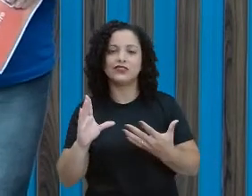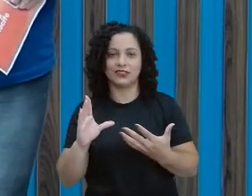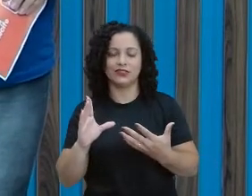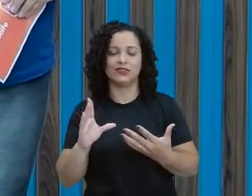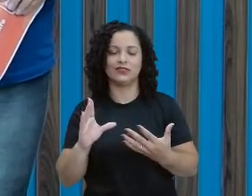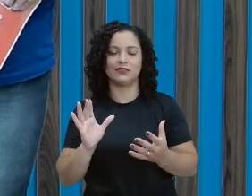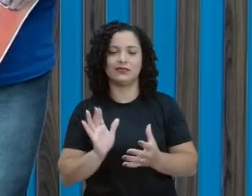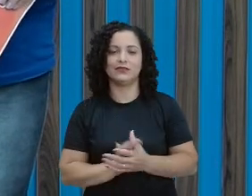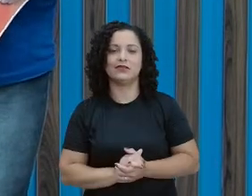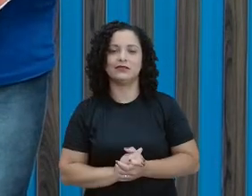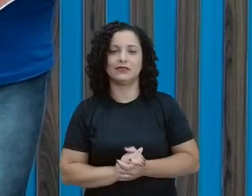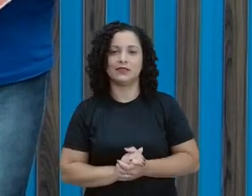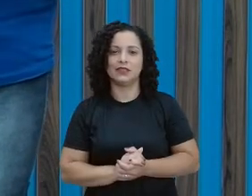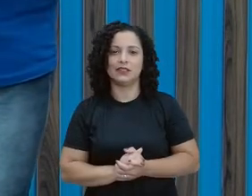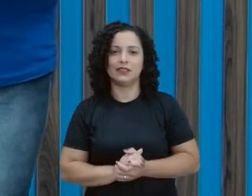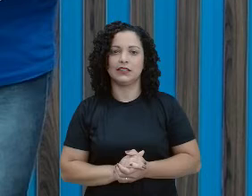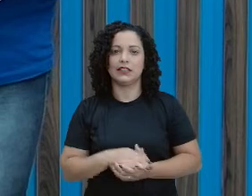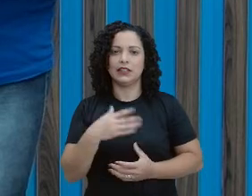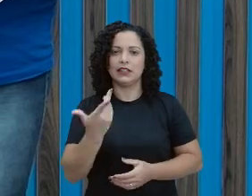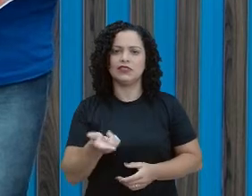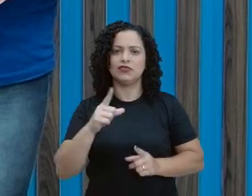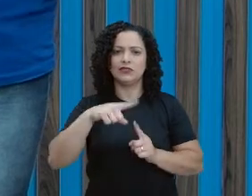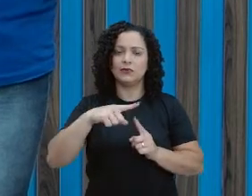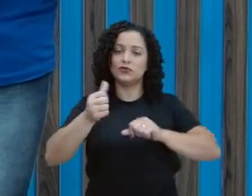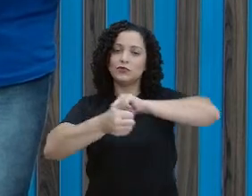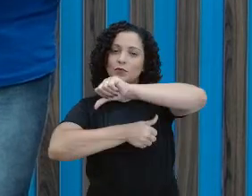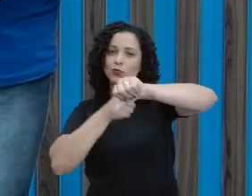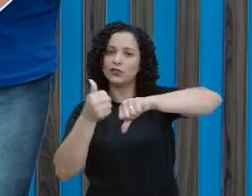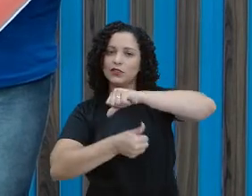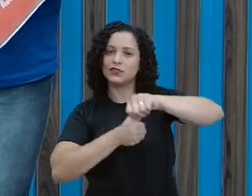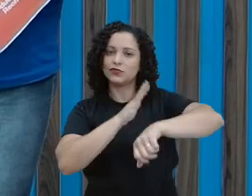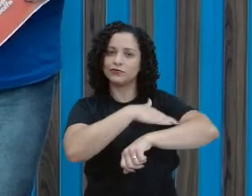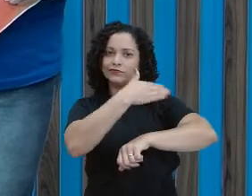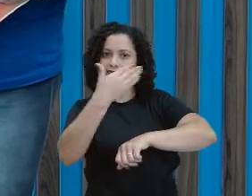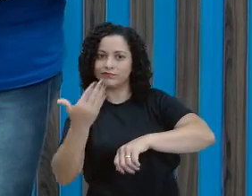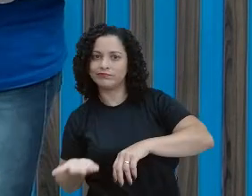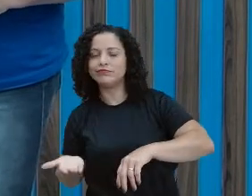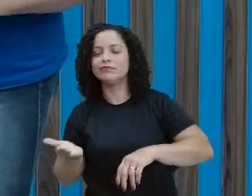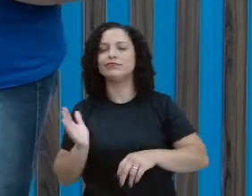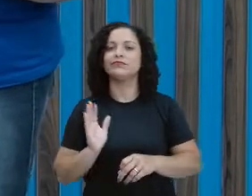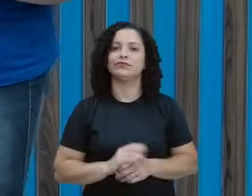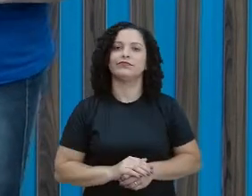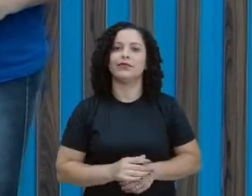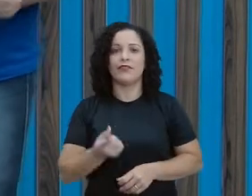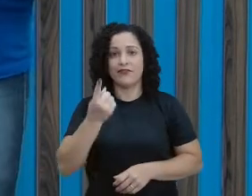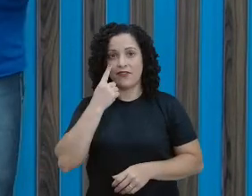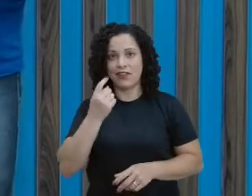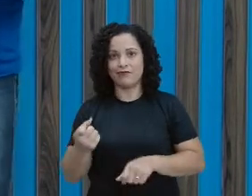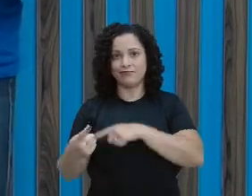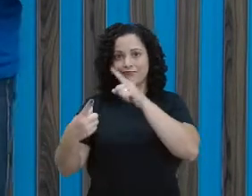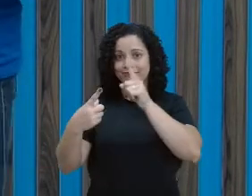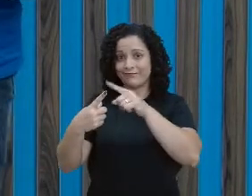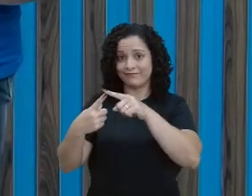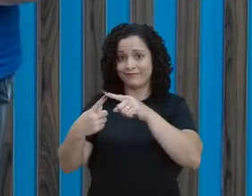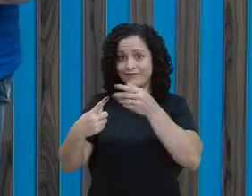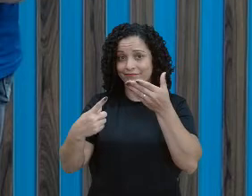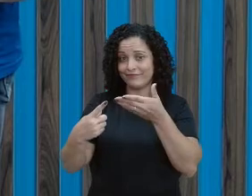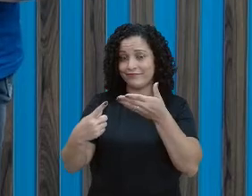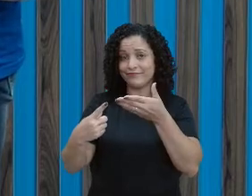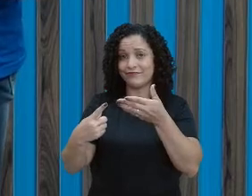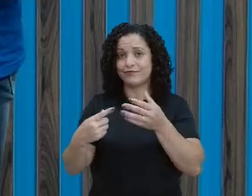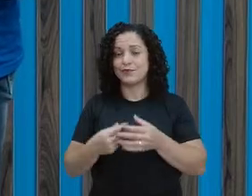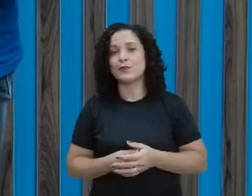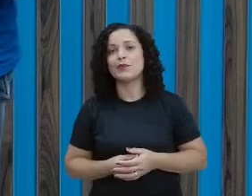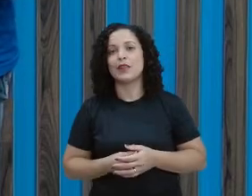partir, não é, dessas modificações. Vamos lá? Vamos ver? Olha, então, esse indivíduo